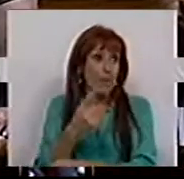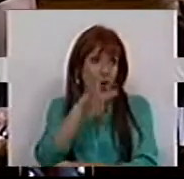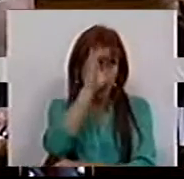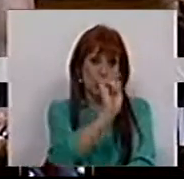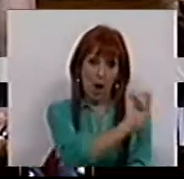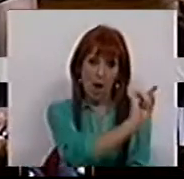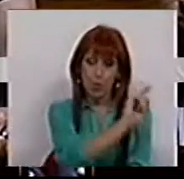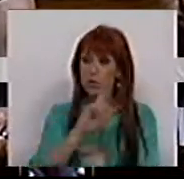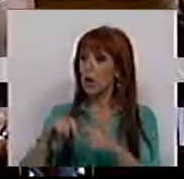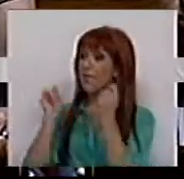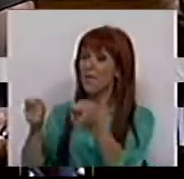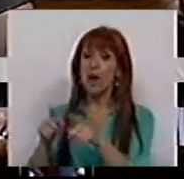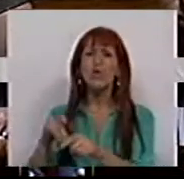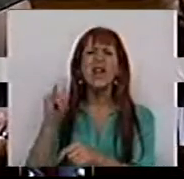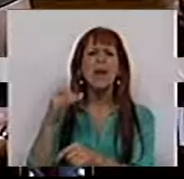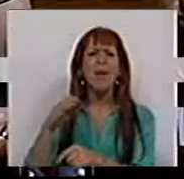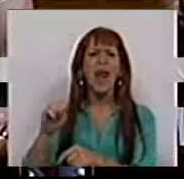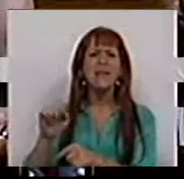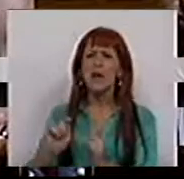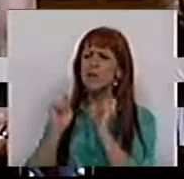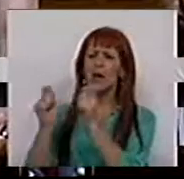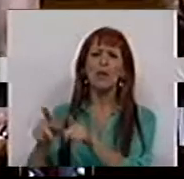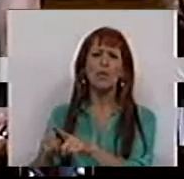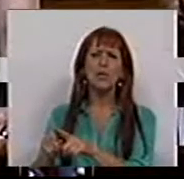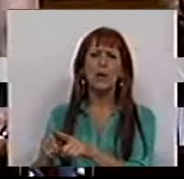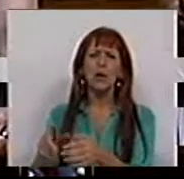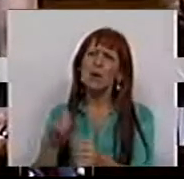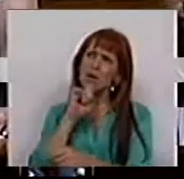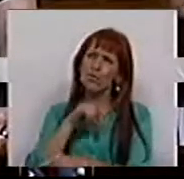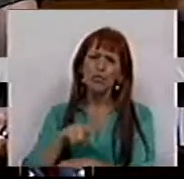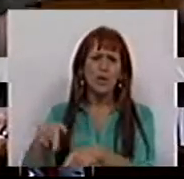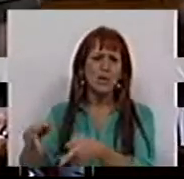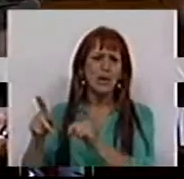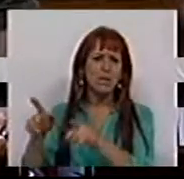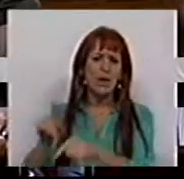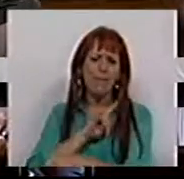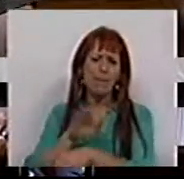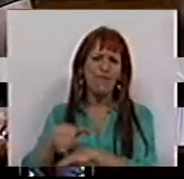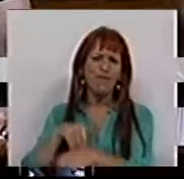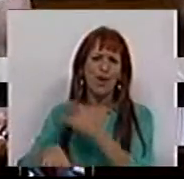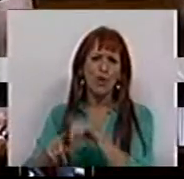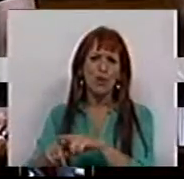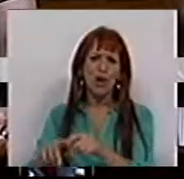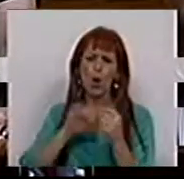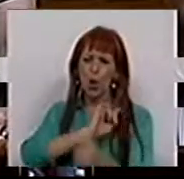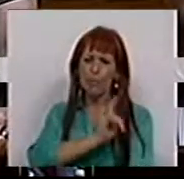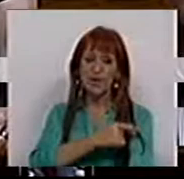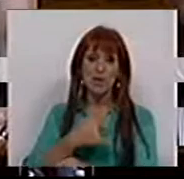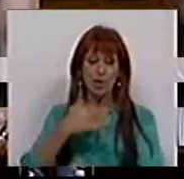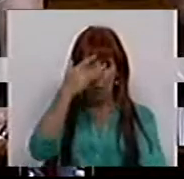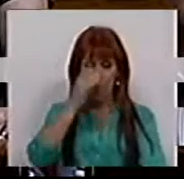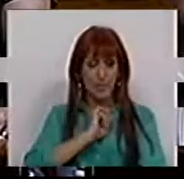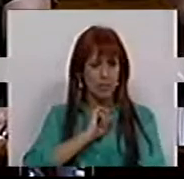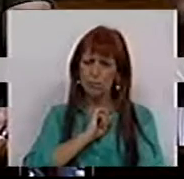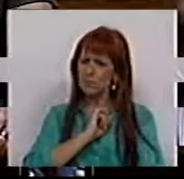obrigações do Estado para as ditas IPSS, almejando a possibilidade, enfim, de vir a privatizar estas competências, o que do nosso ponto de